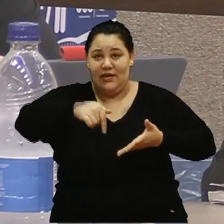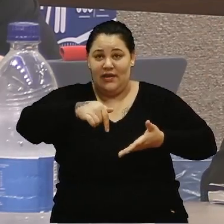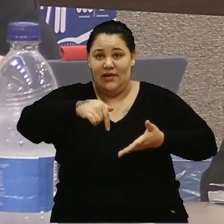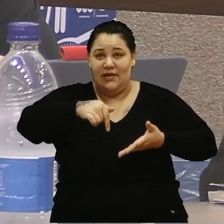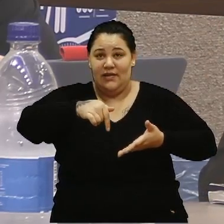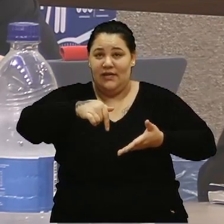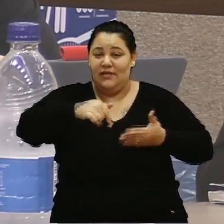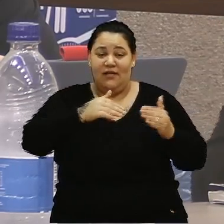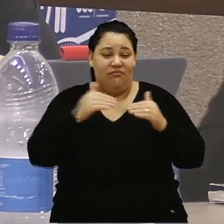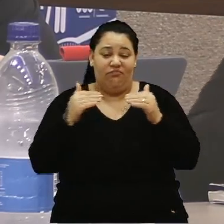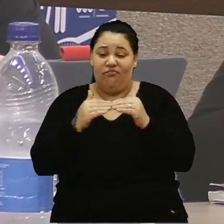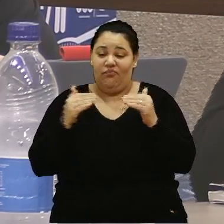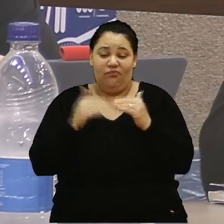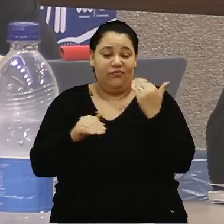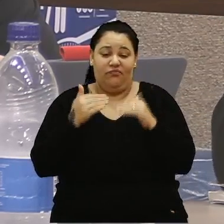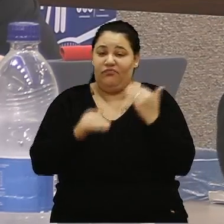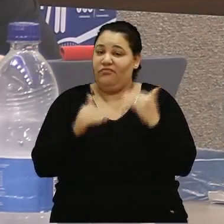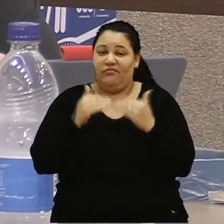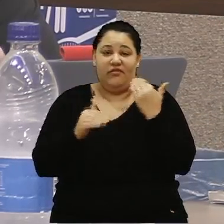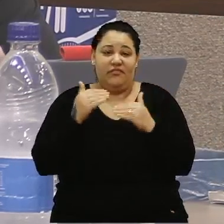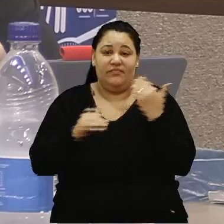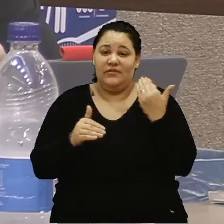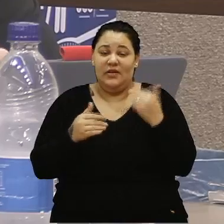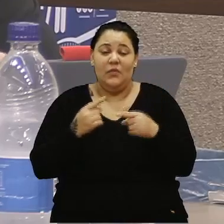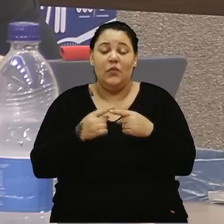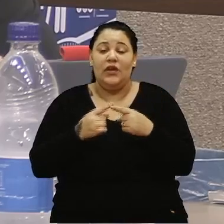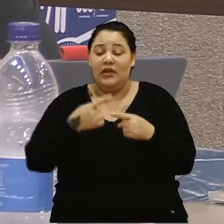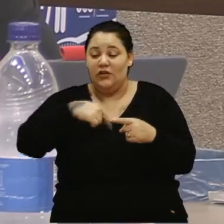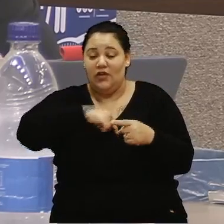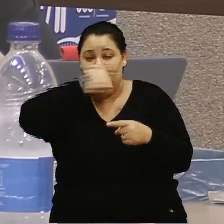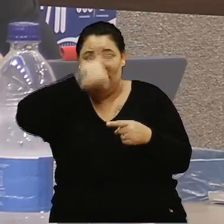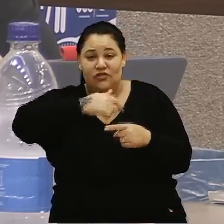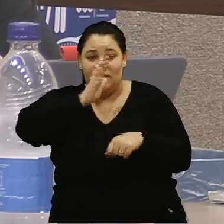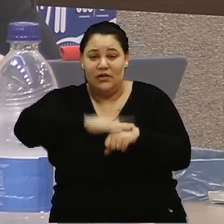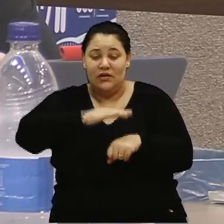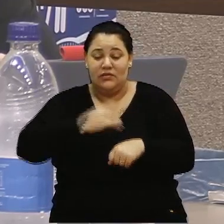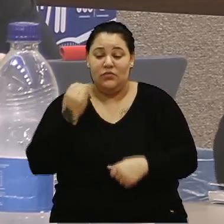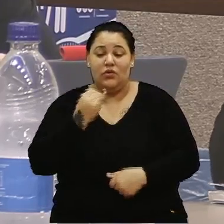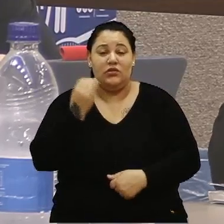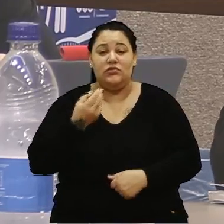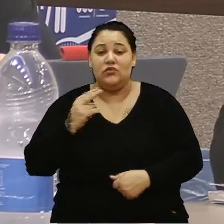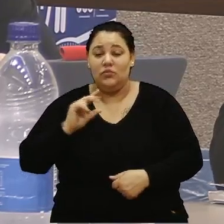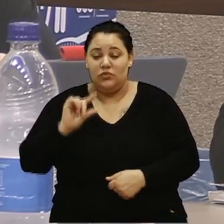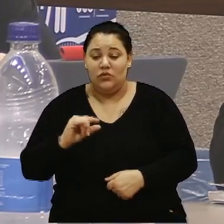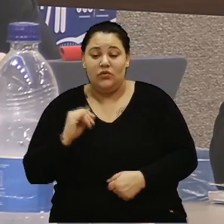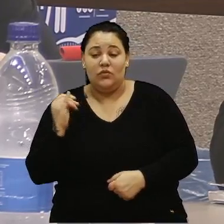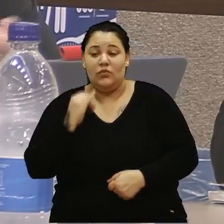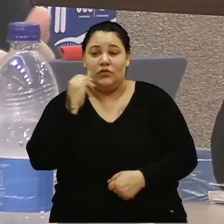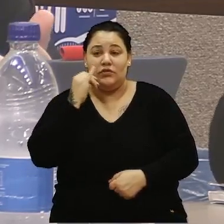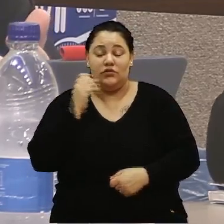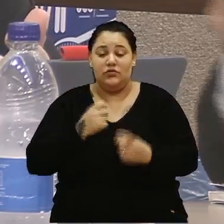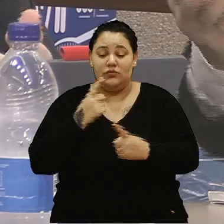inócua. Por quê? Nós achamos que é mais importante ou menos importante algum membro?